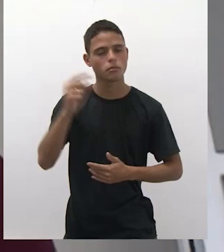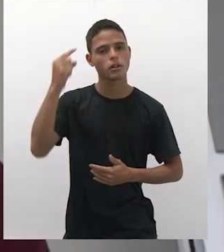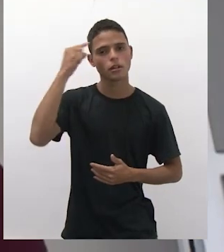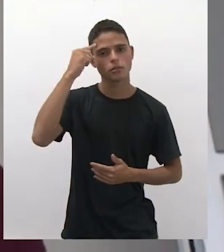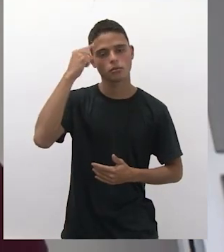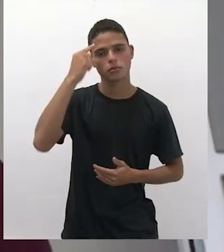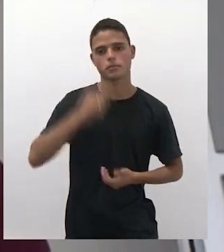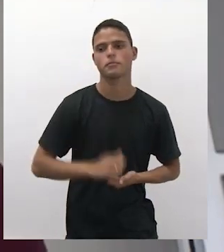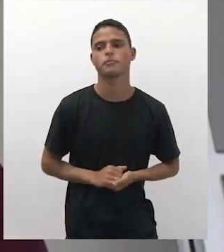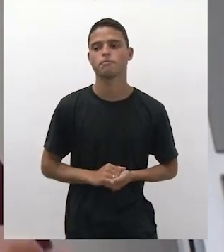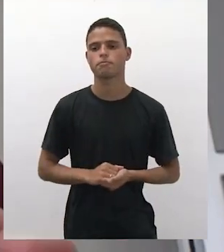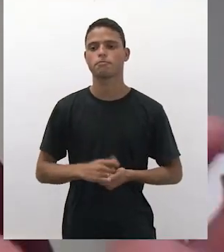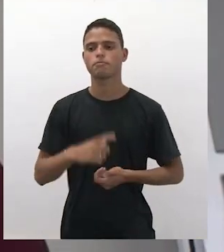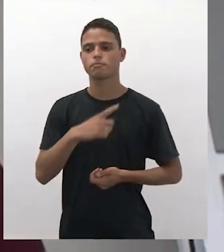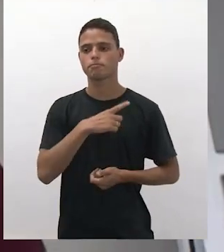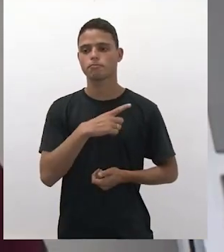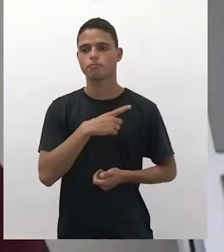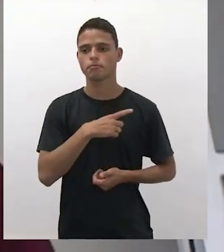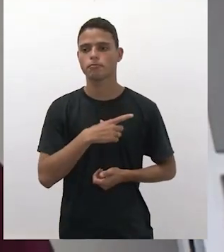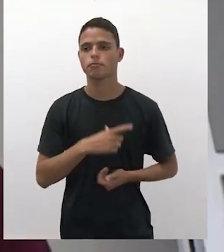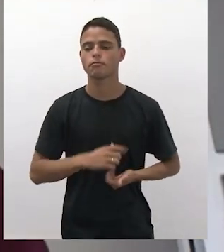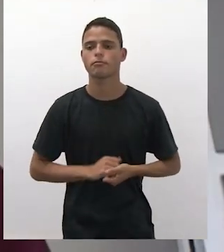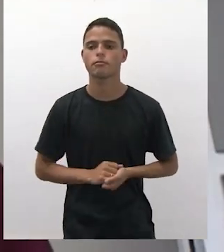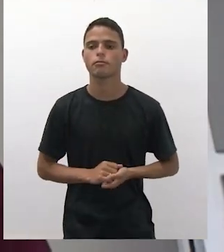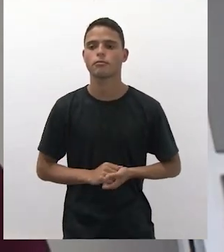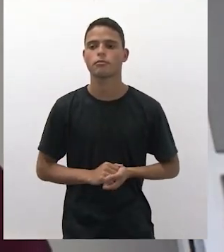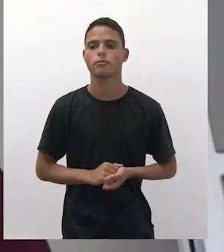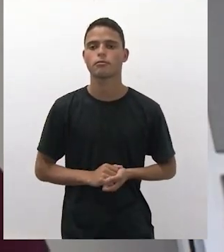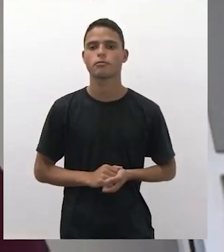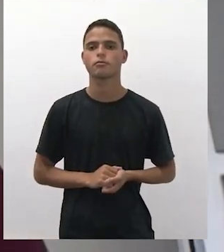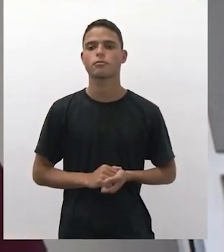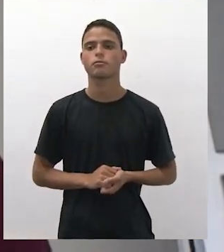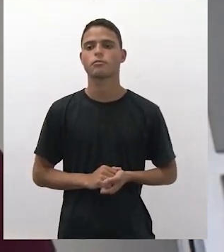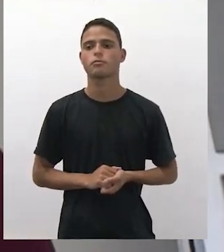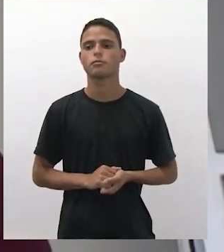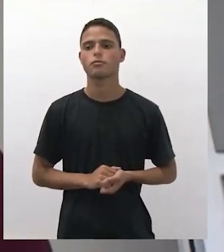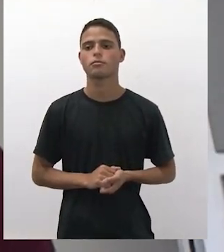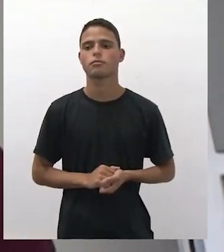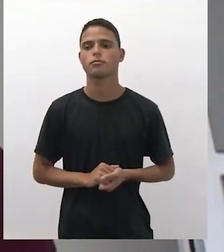temos entrevistado várias